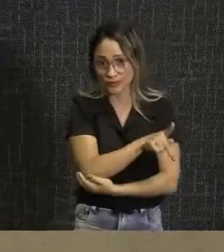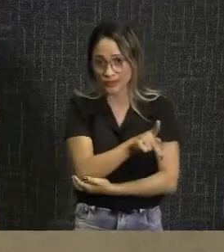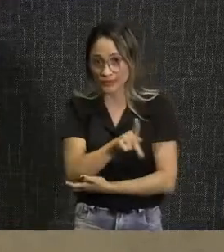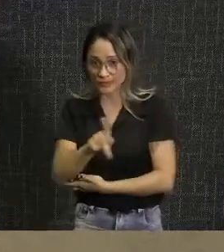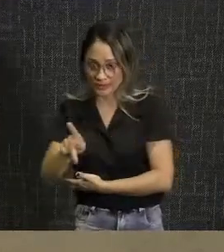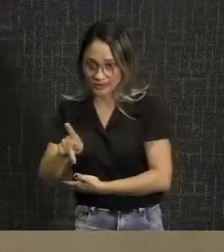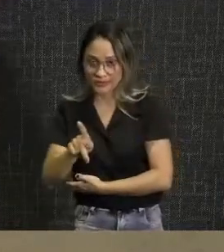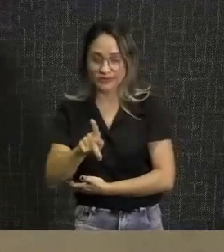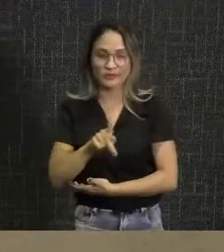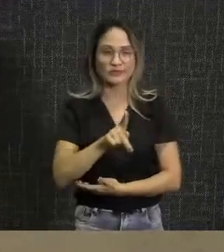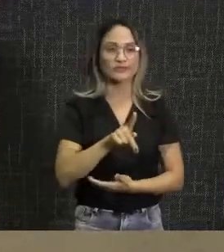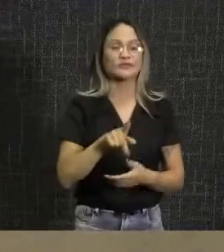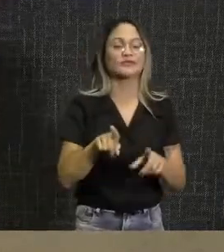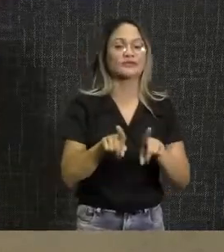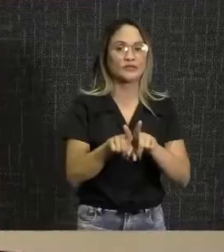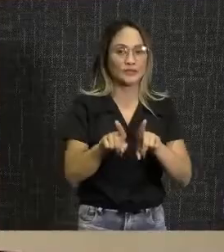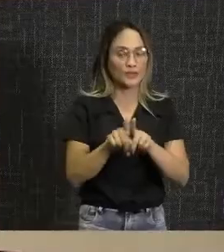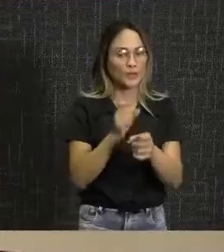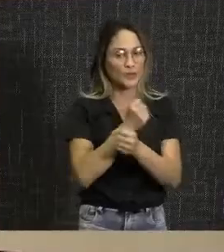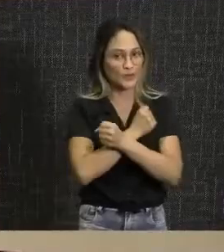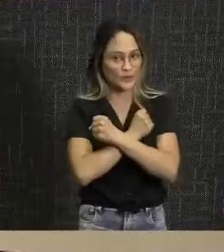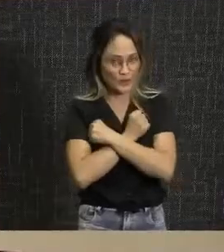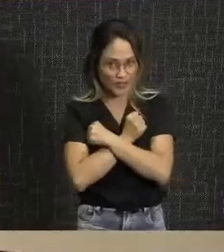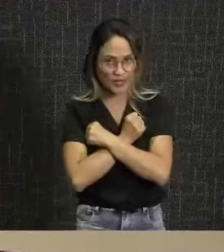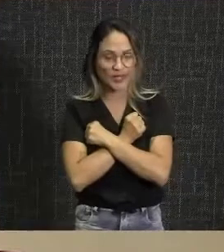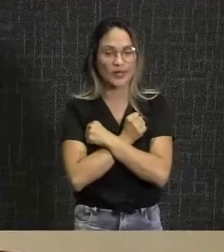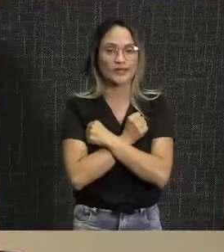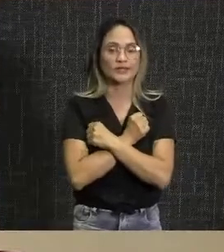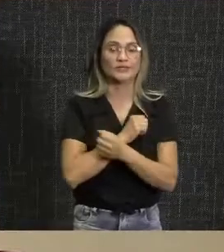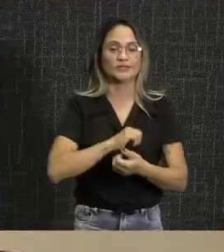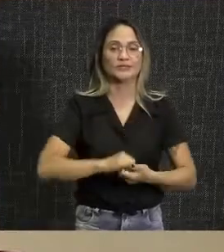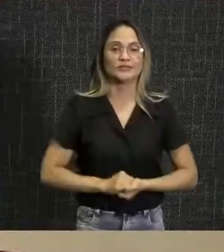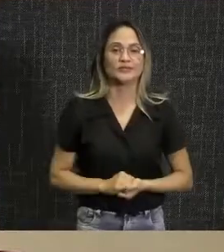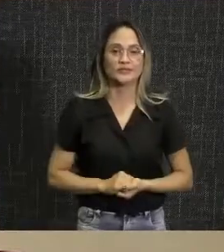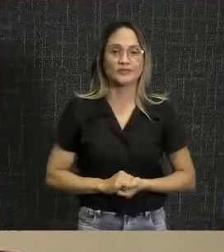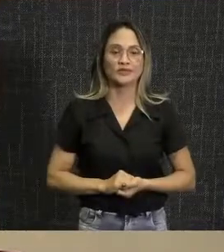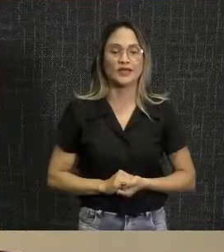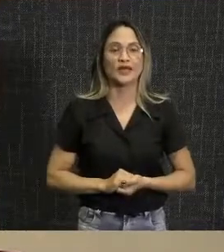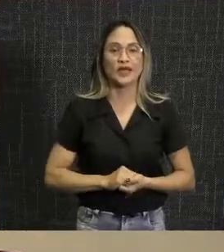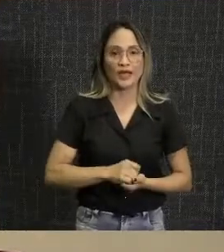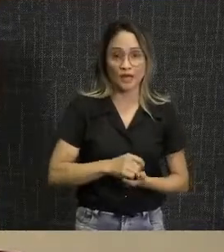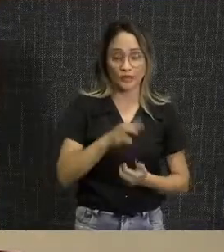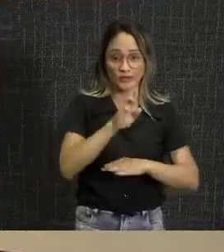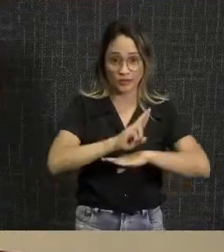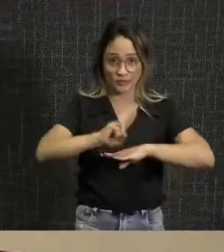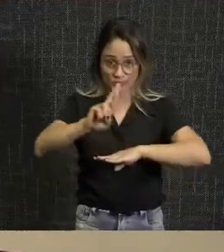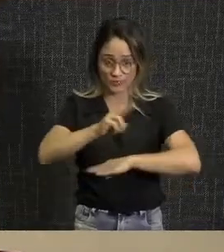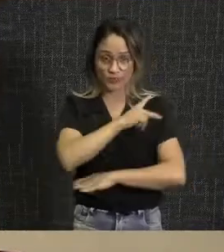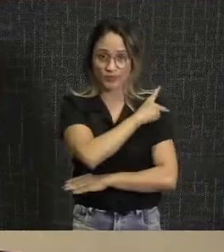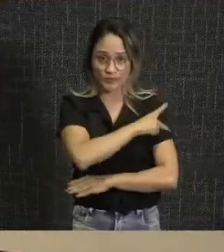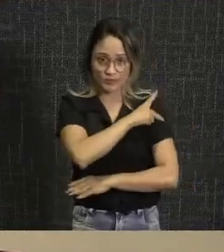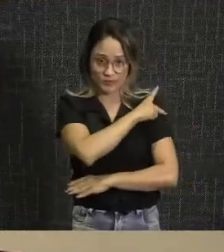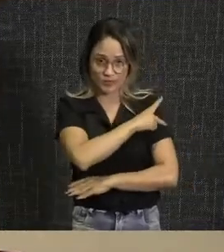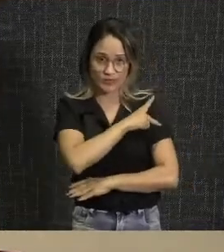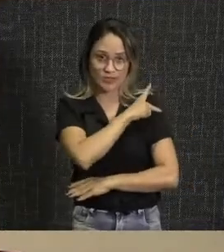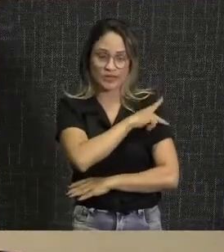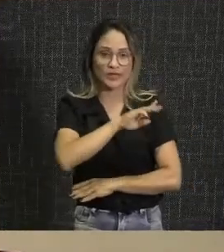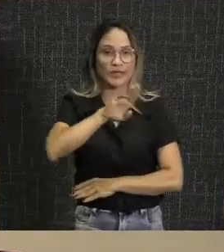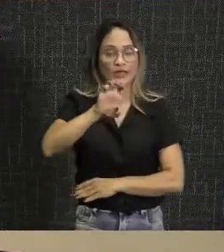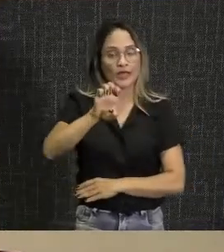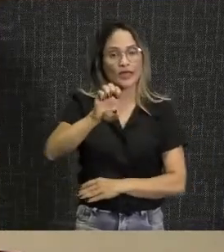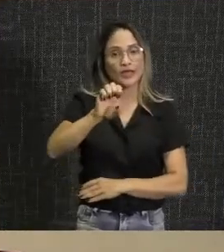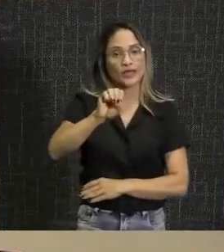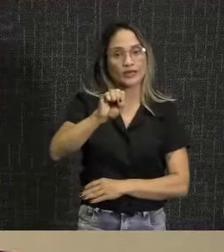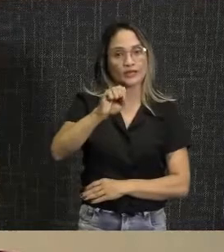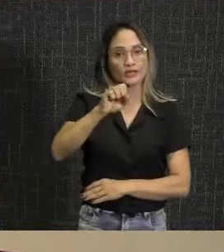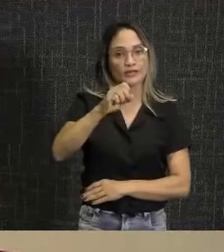Romildo Rolim, também deixar o abraço do nosso superintendente no Piauí, o Expedito, grande Expedito, um grande quadro